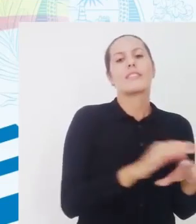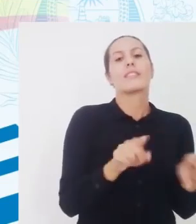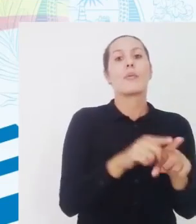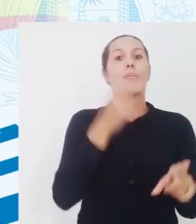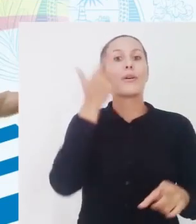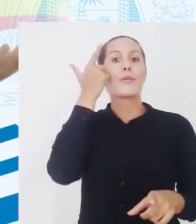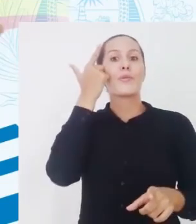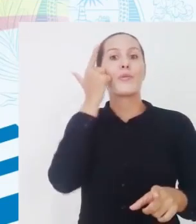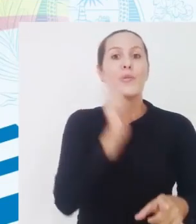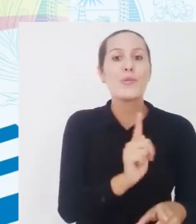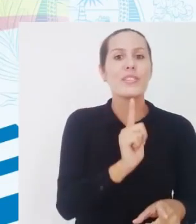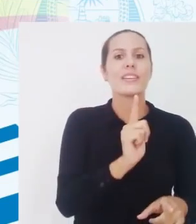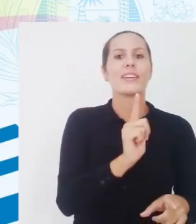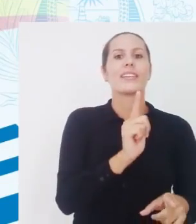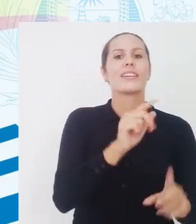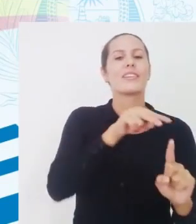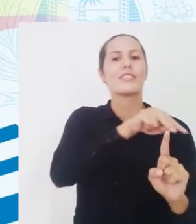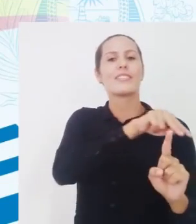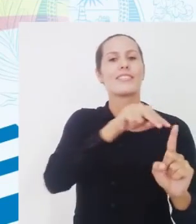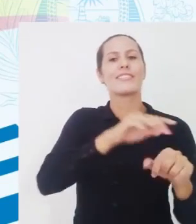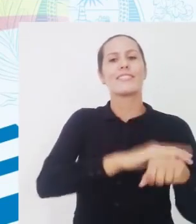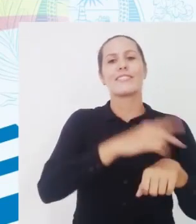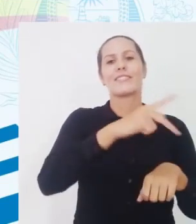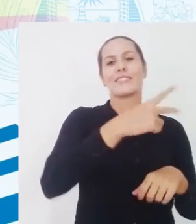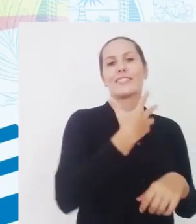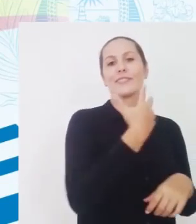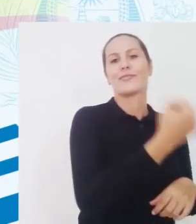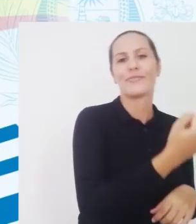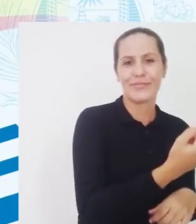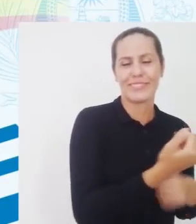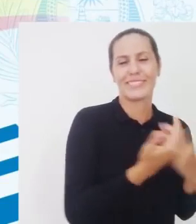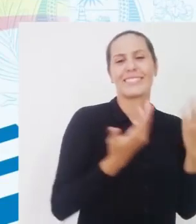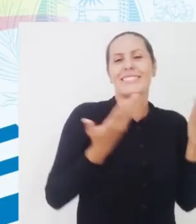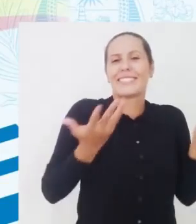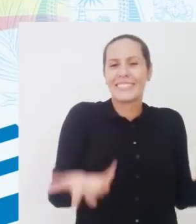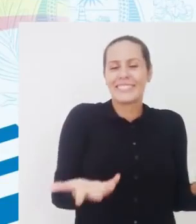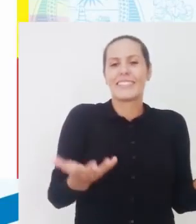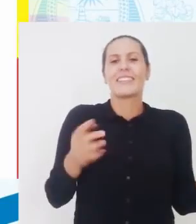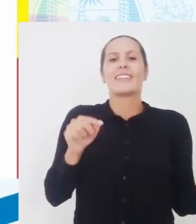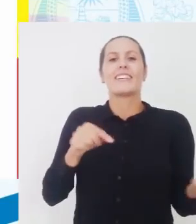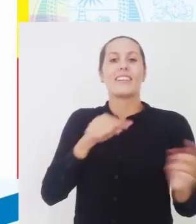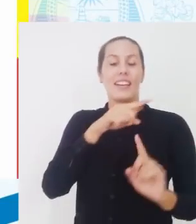da modernização do time. Mas a Maria, ela